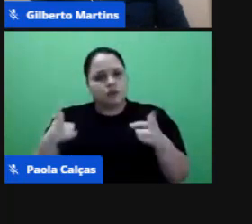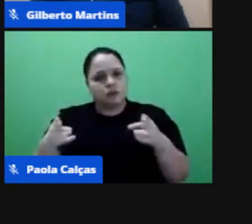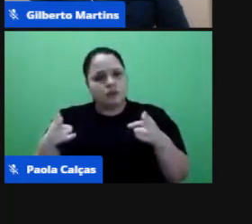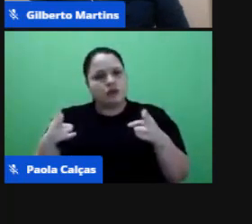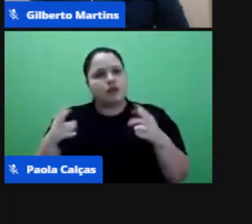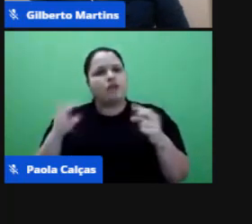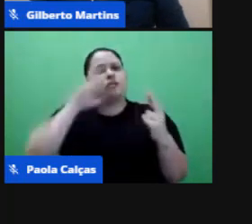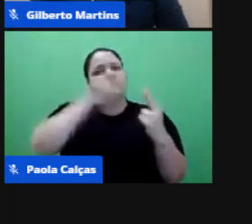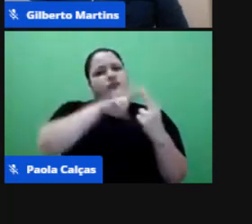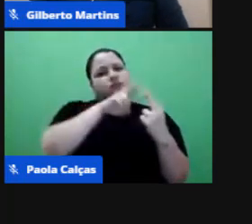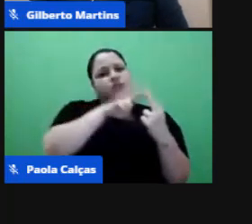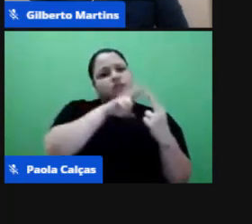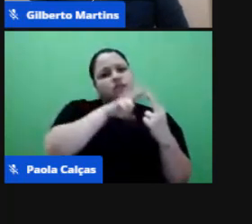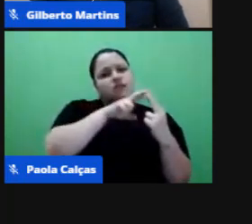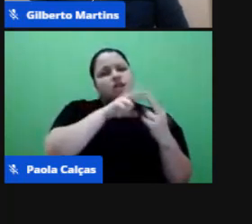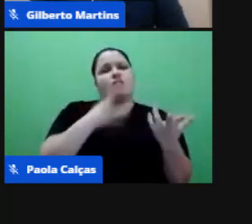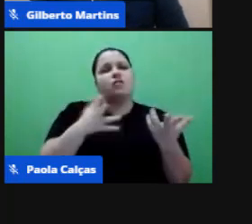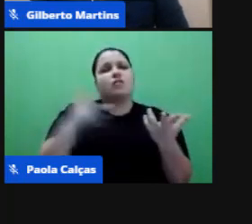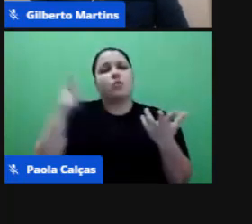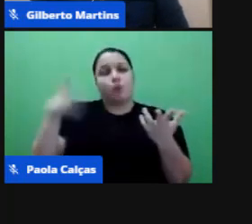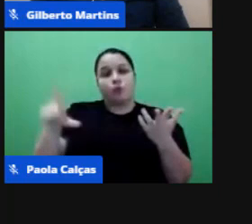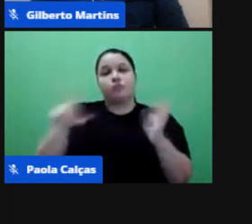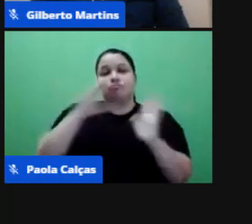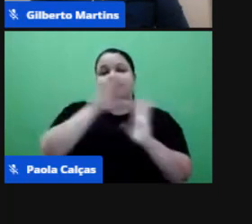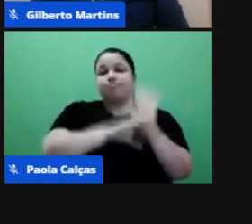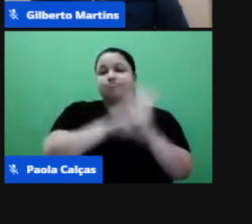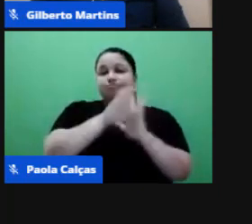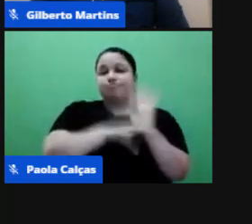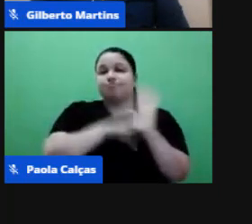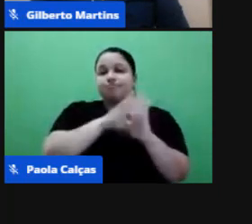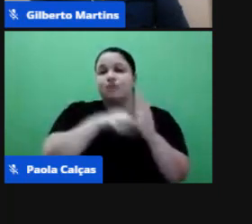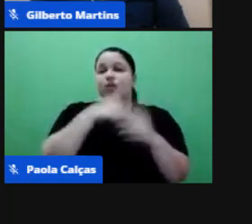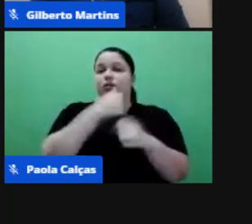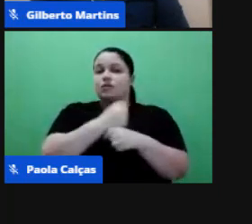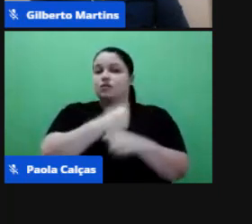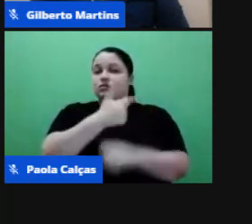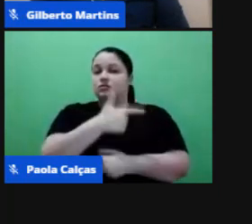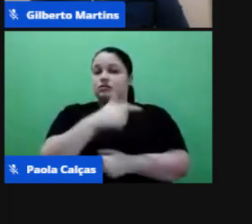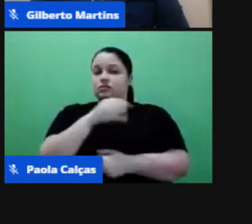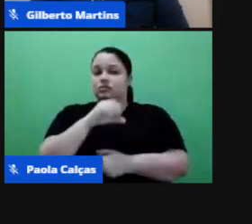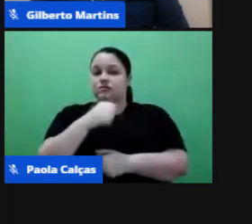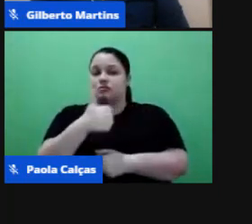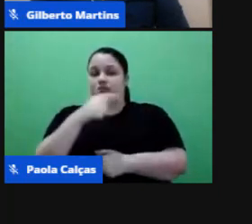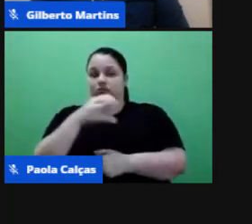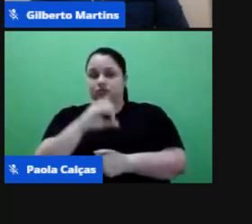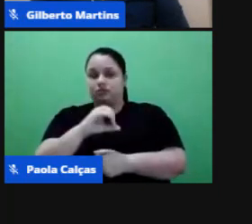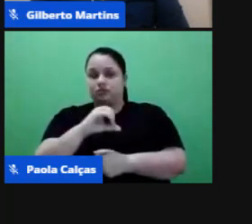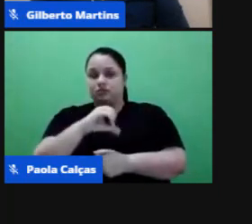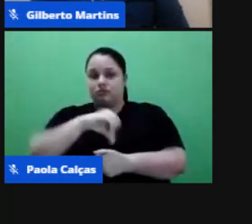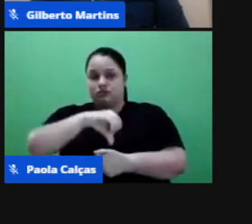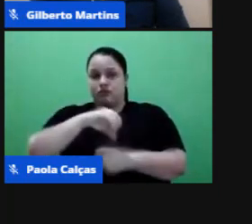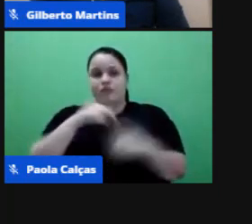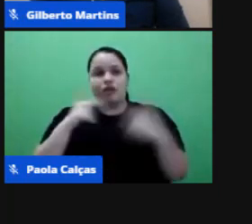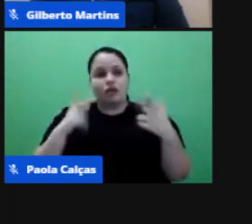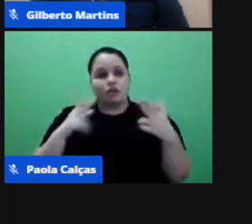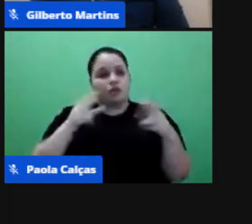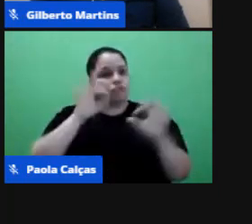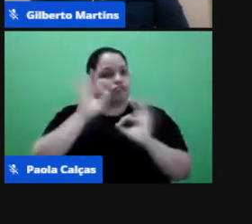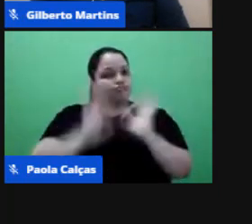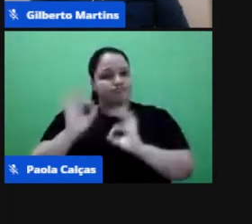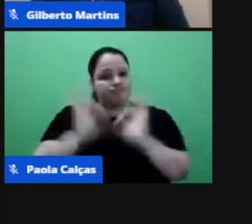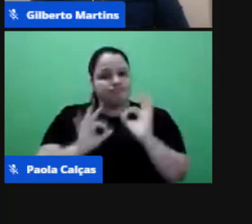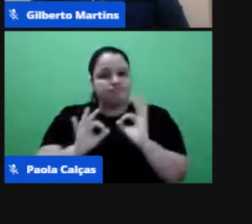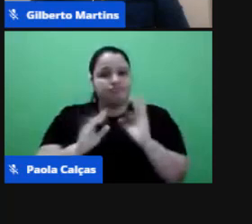atuação do referencial curricular de 2019. E o que são esses campos de atuação?